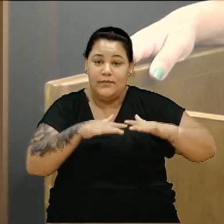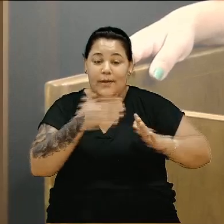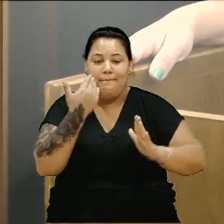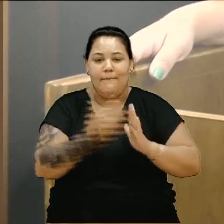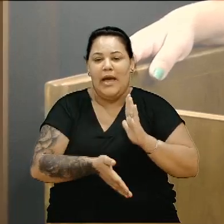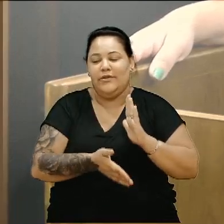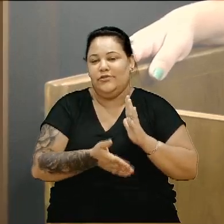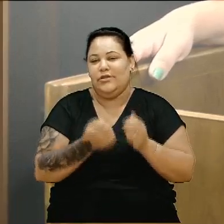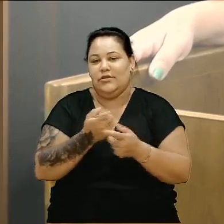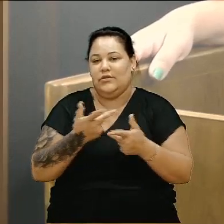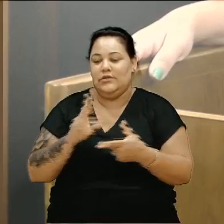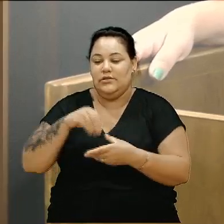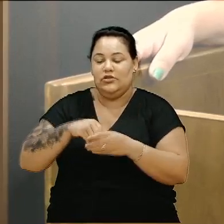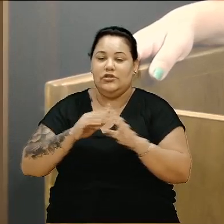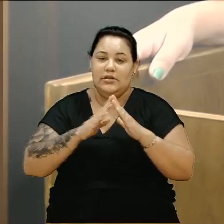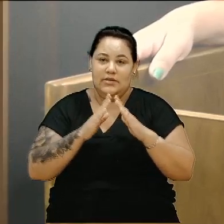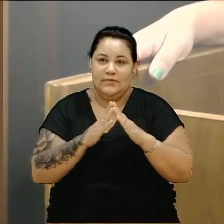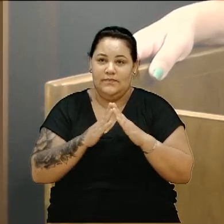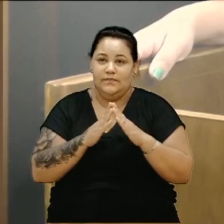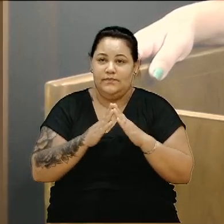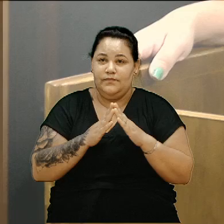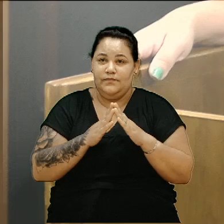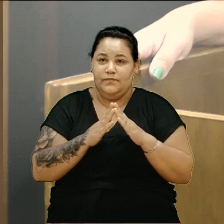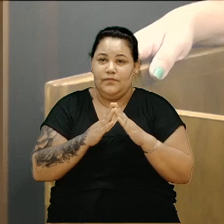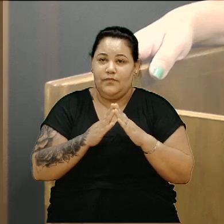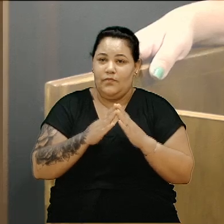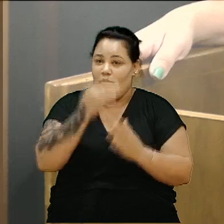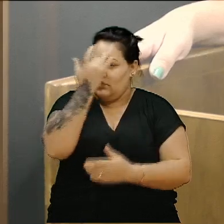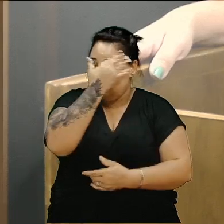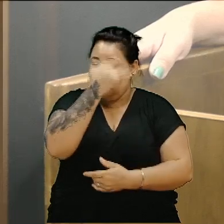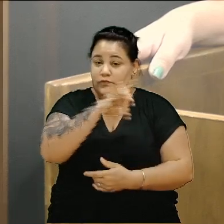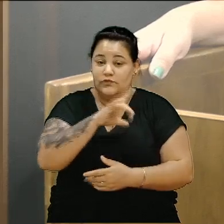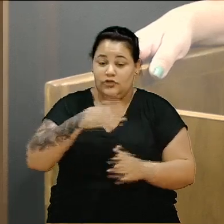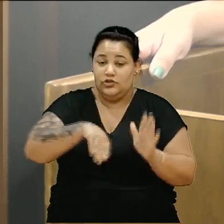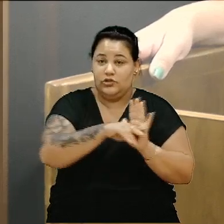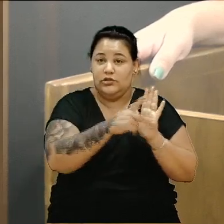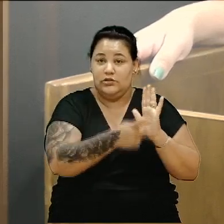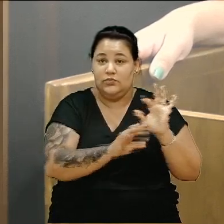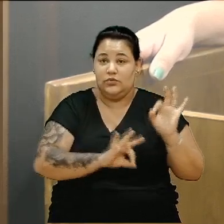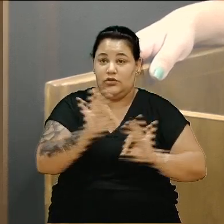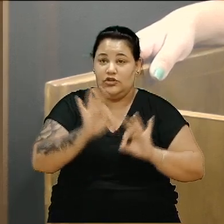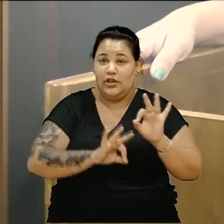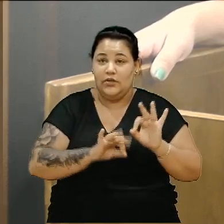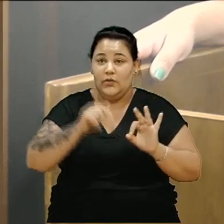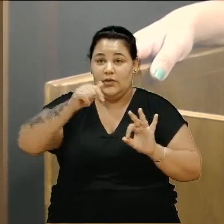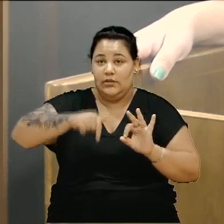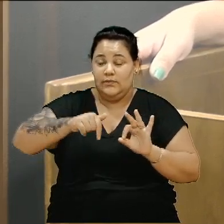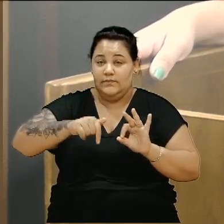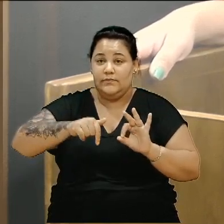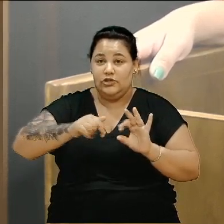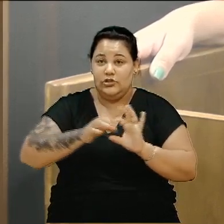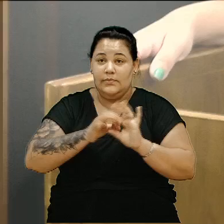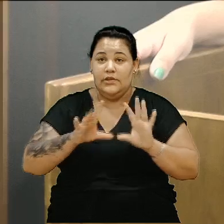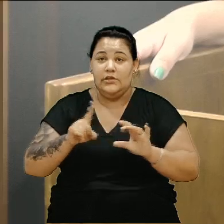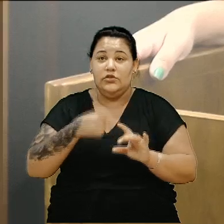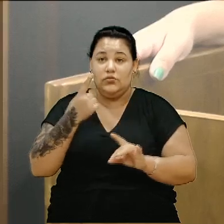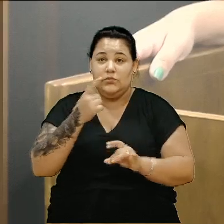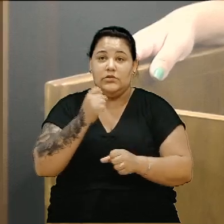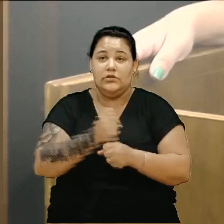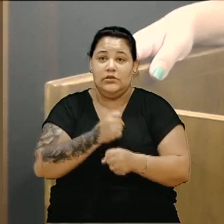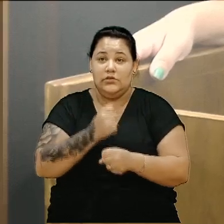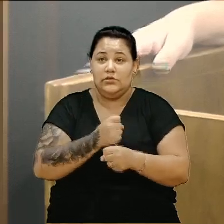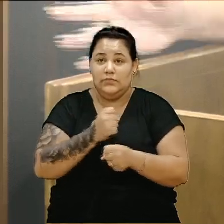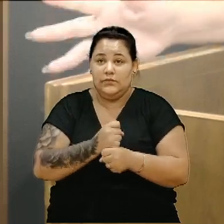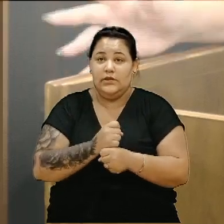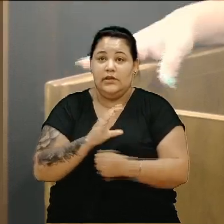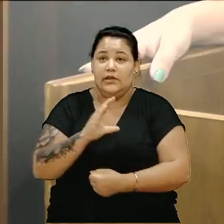O prefeito sinalizou que vai vir um projeto aqui para o Legislativo, para a gente autorizar aí, e uma das obras será da Caetano